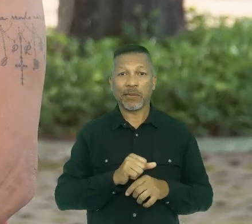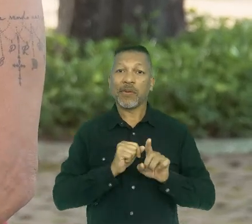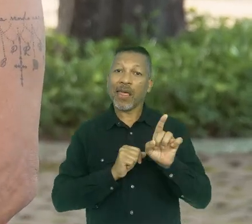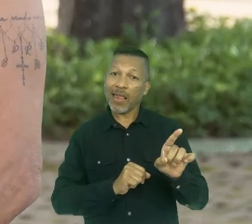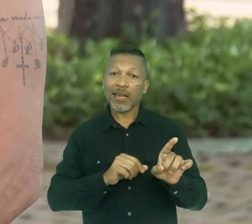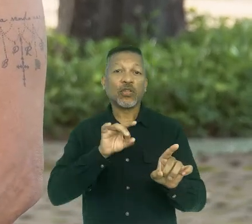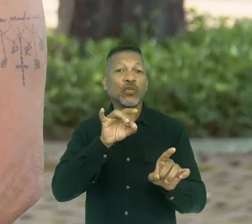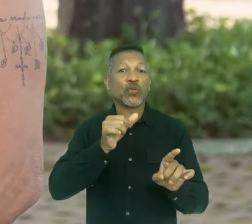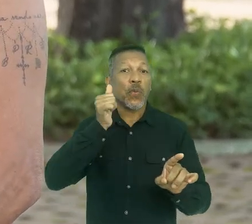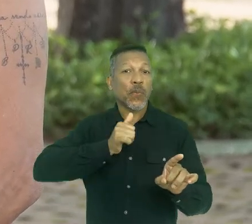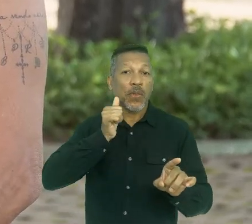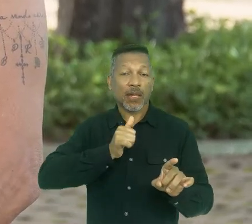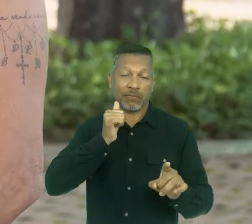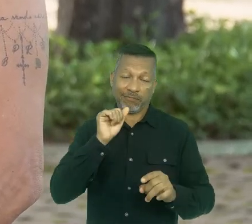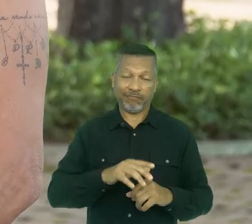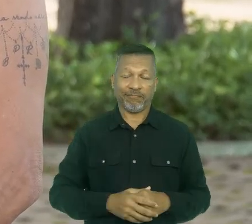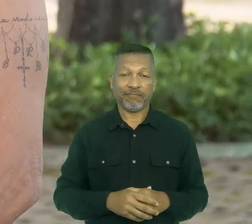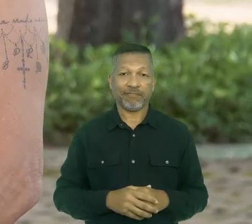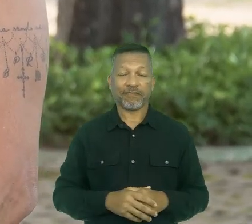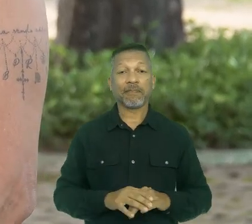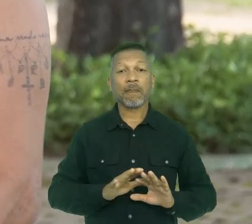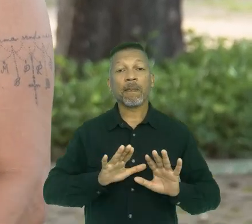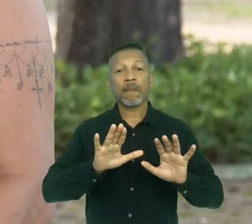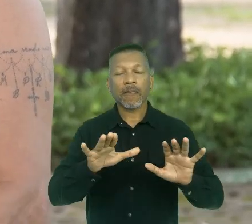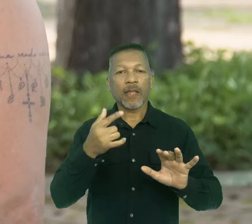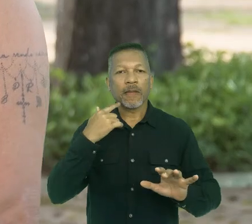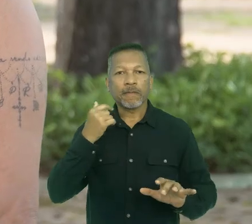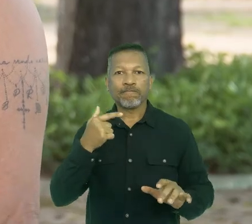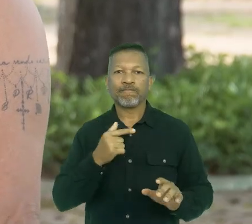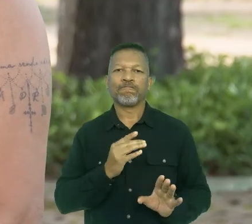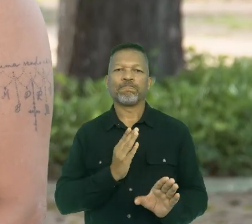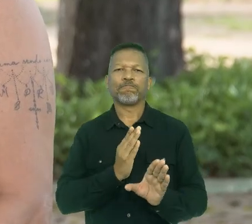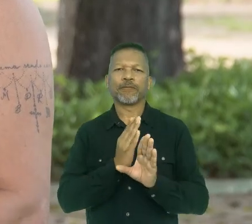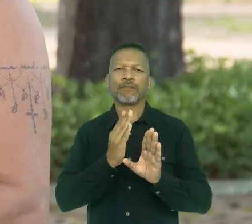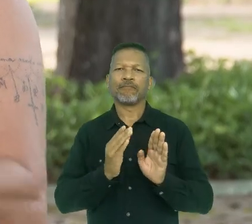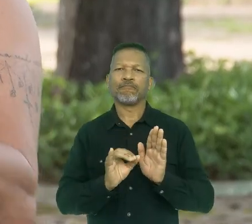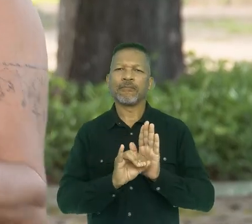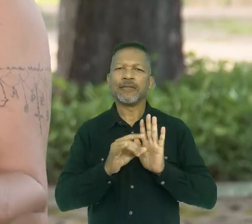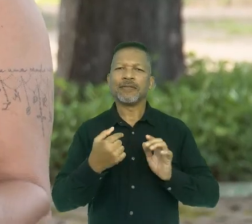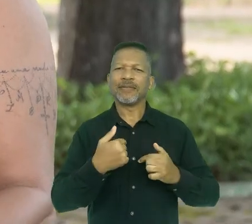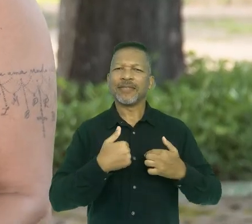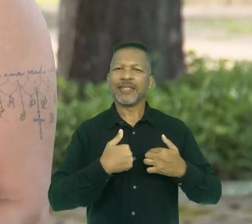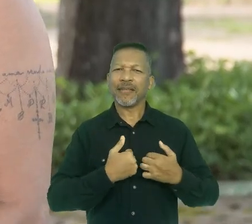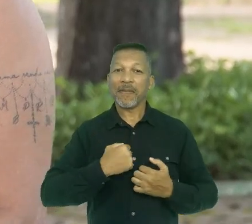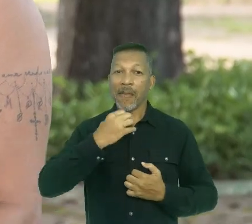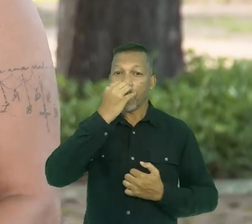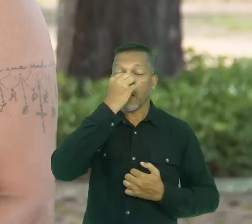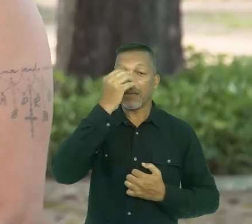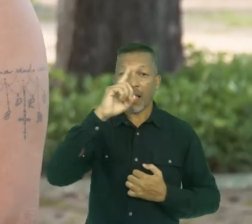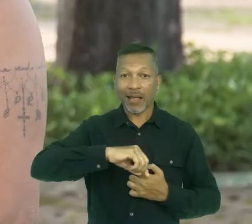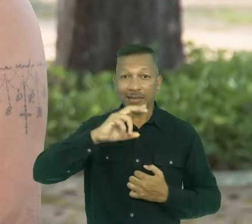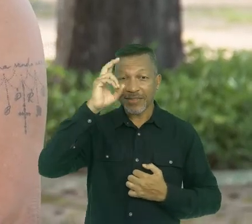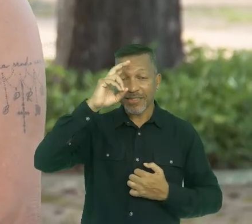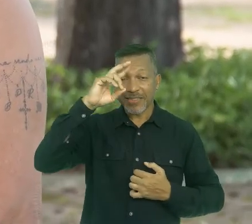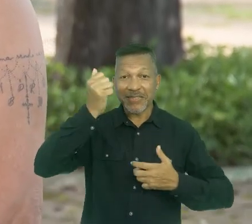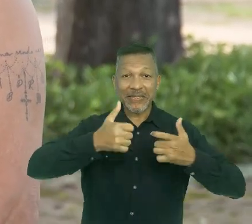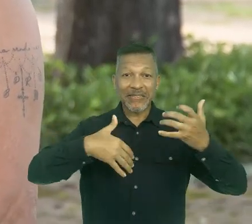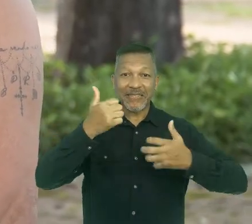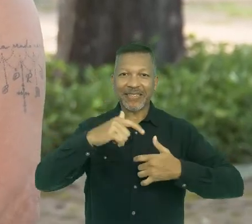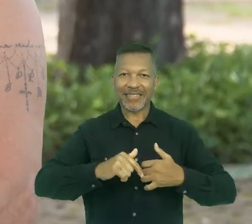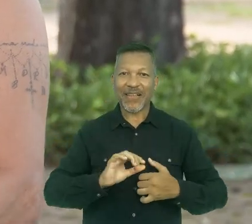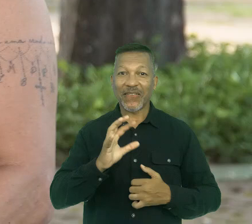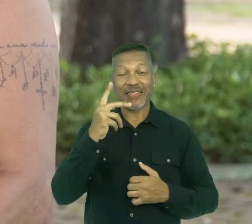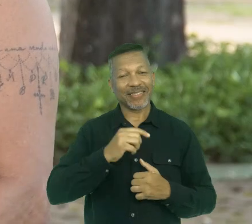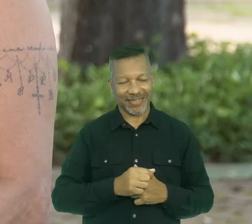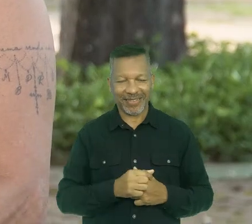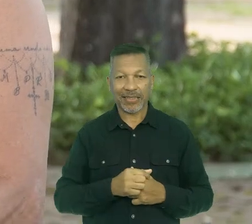de Mulheres Palhaças. E eu me identifiquei lá. A minha palhaça é contadora de histórias e pode isso acontecer.